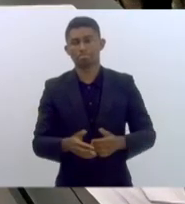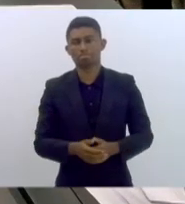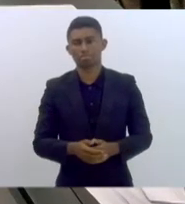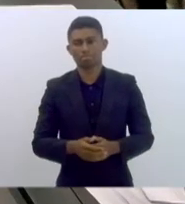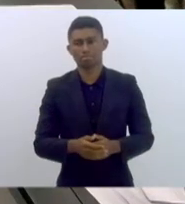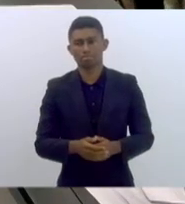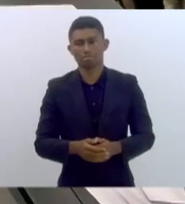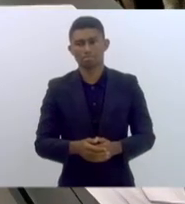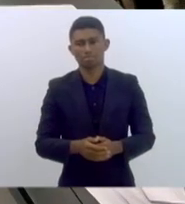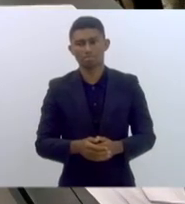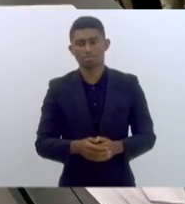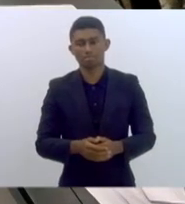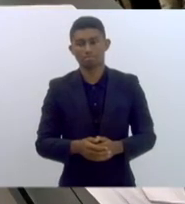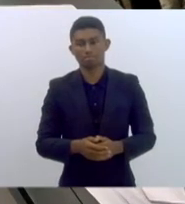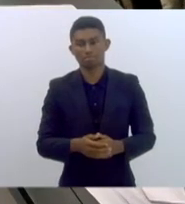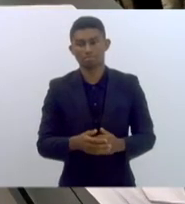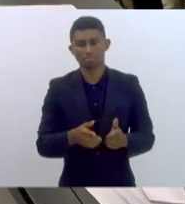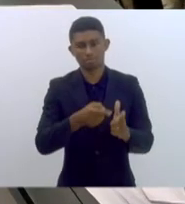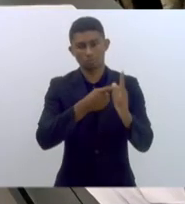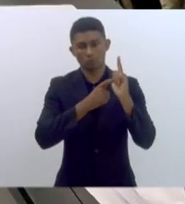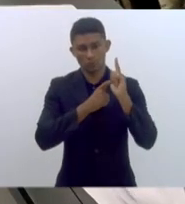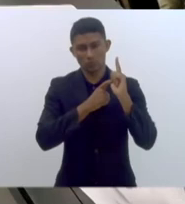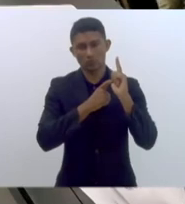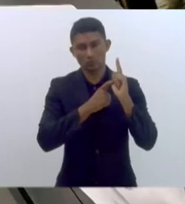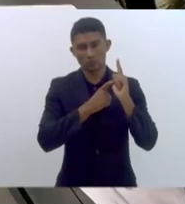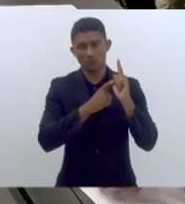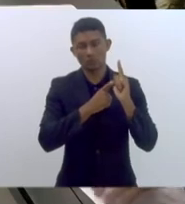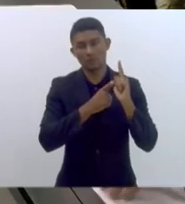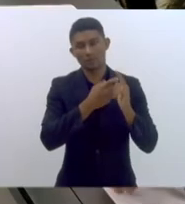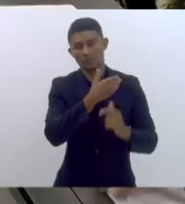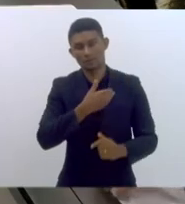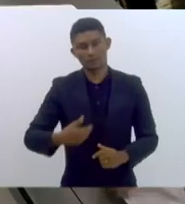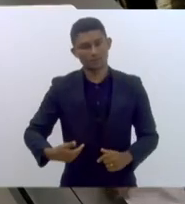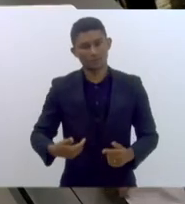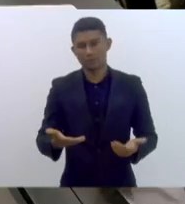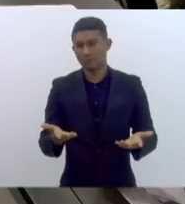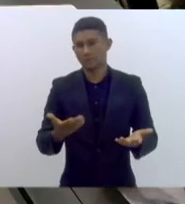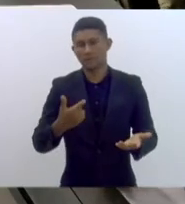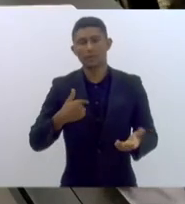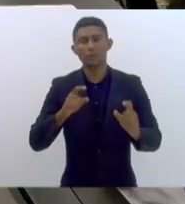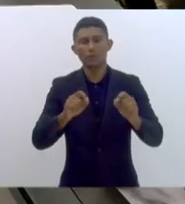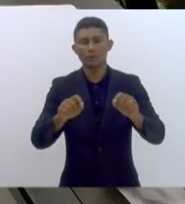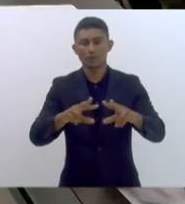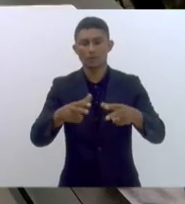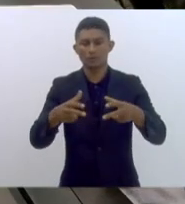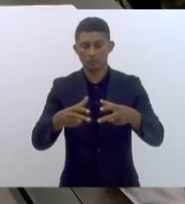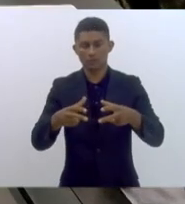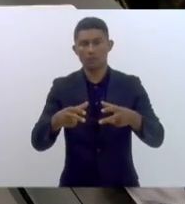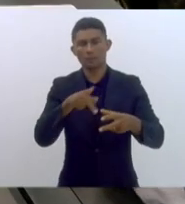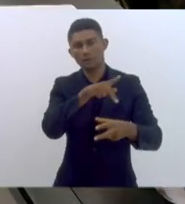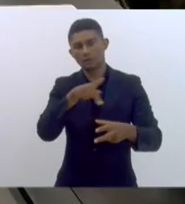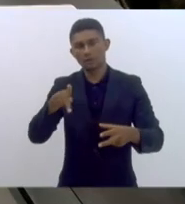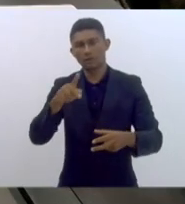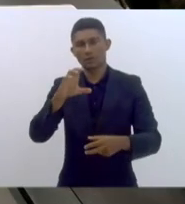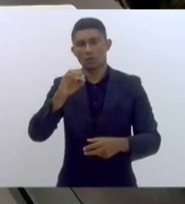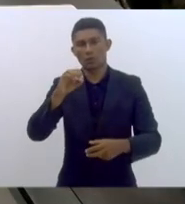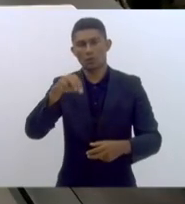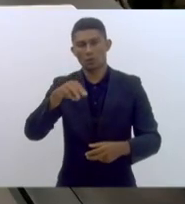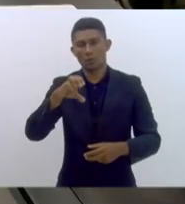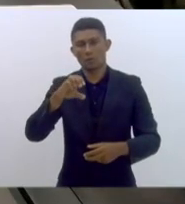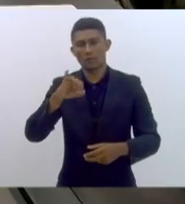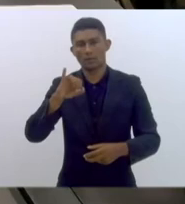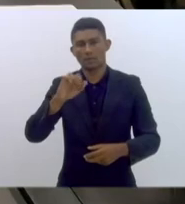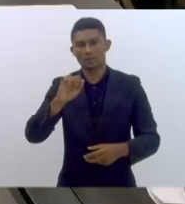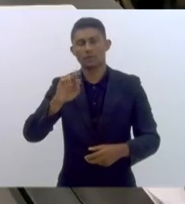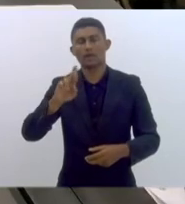capa aqui da parte da dívida pública, eu vou colocar a capa de presidente da Comissarf, né? Isso. É, e aí a gente entra já numa regra do